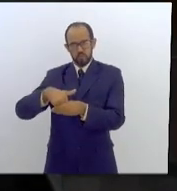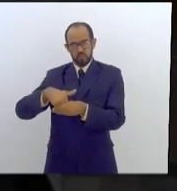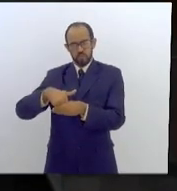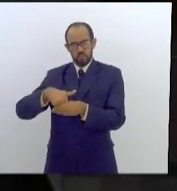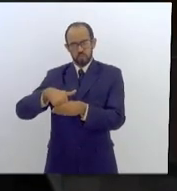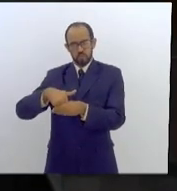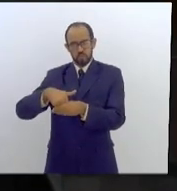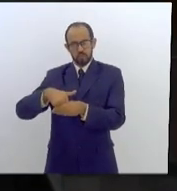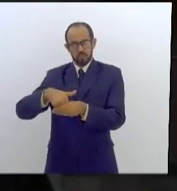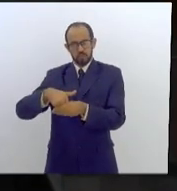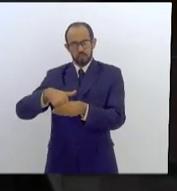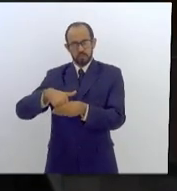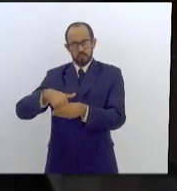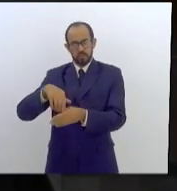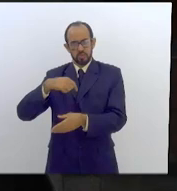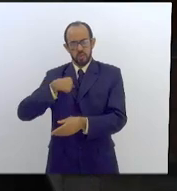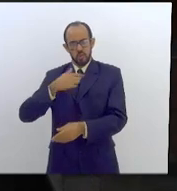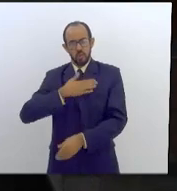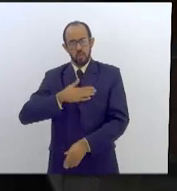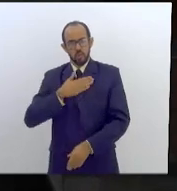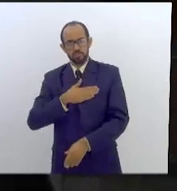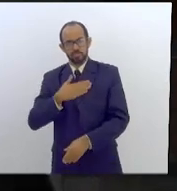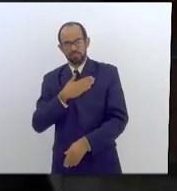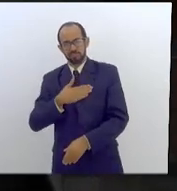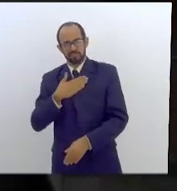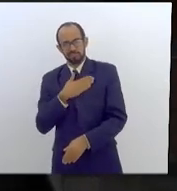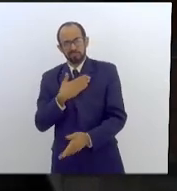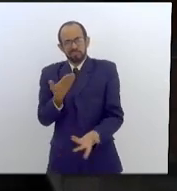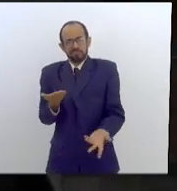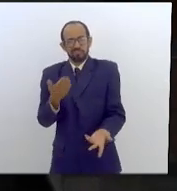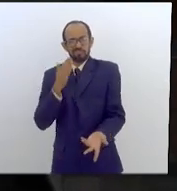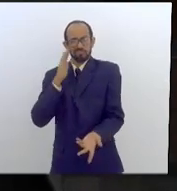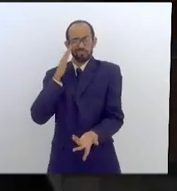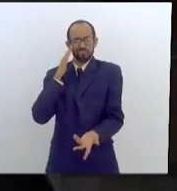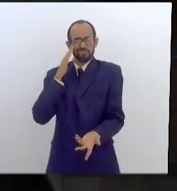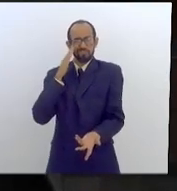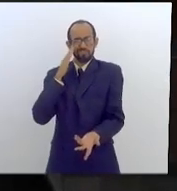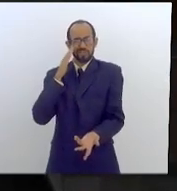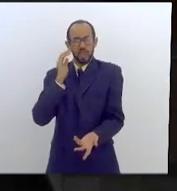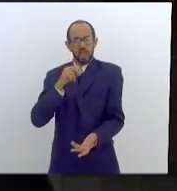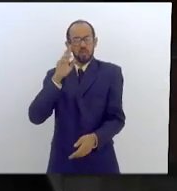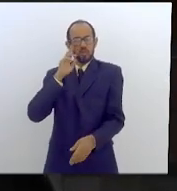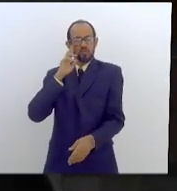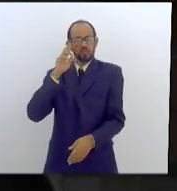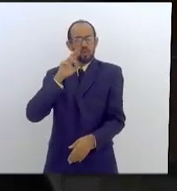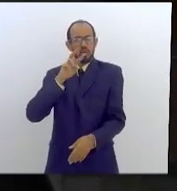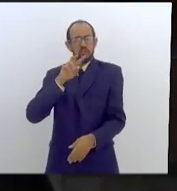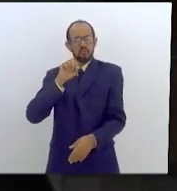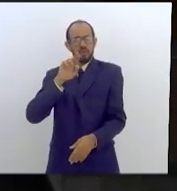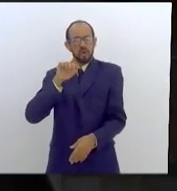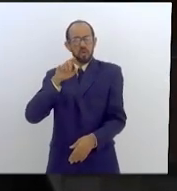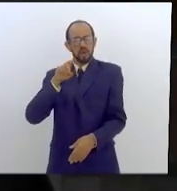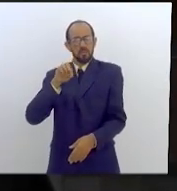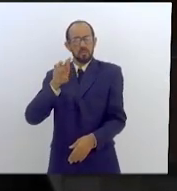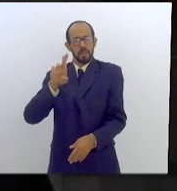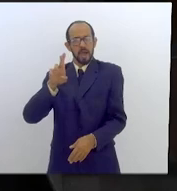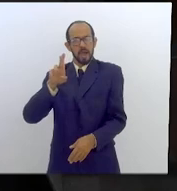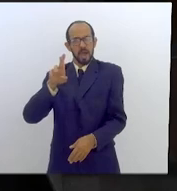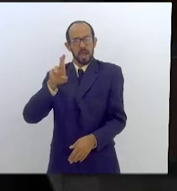eu queria ver a situação do Senhor Valdemar da Costa Neto